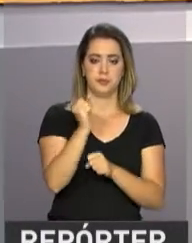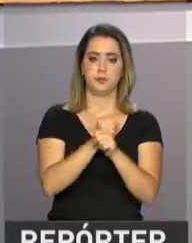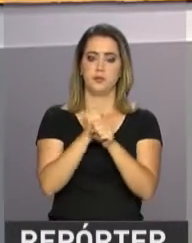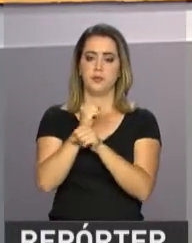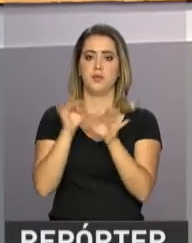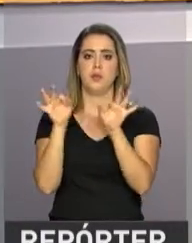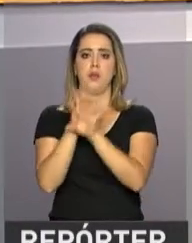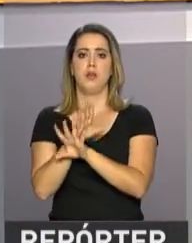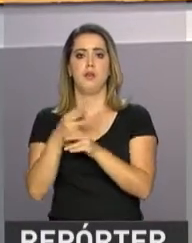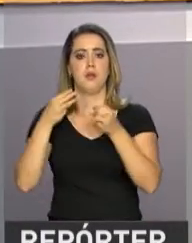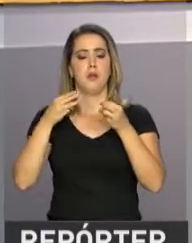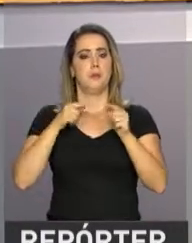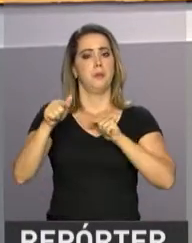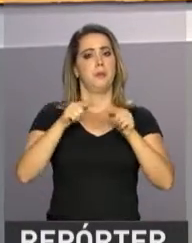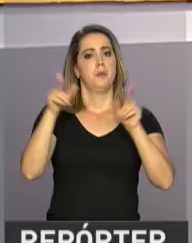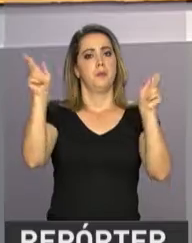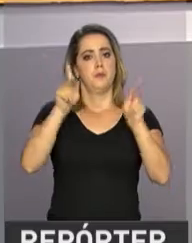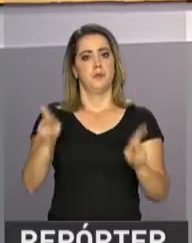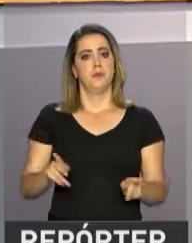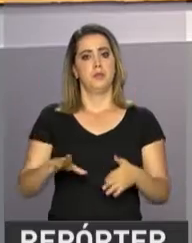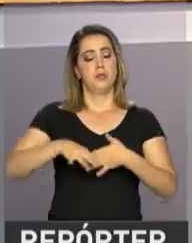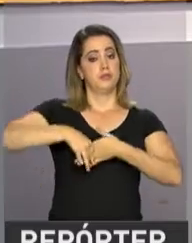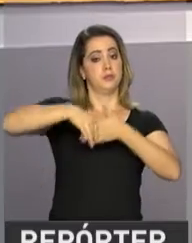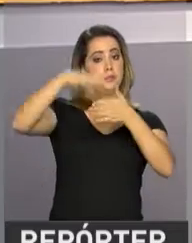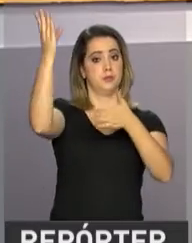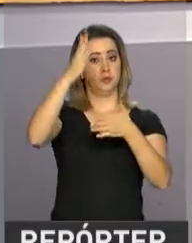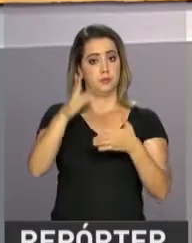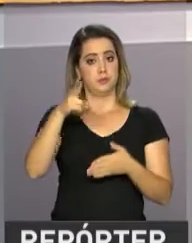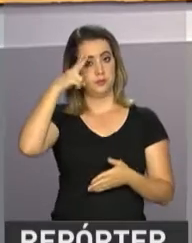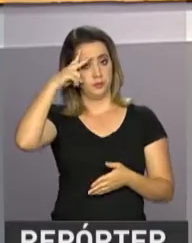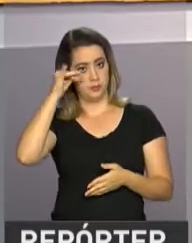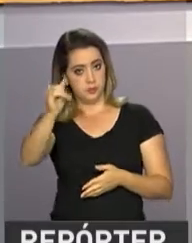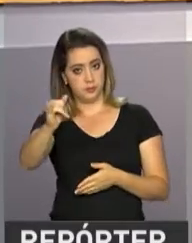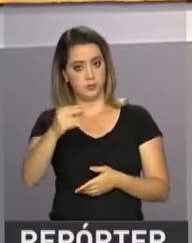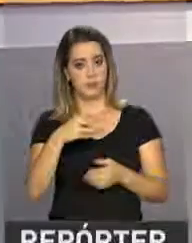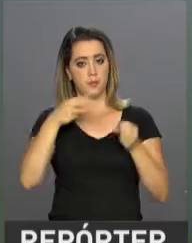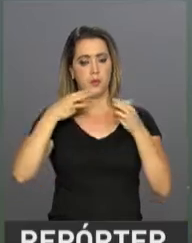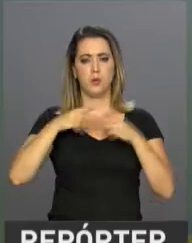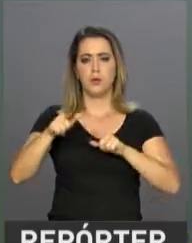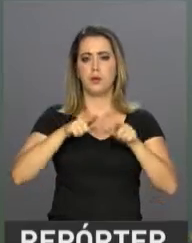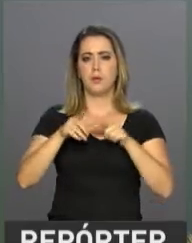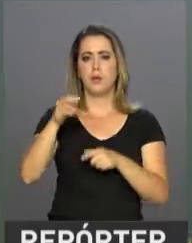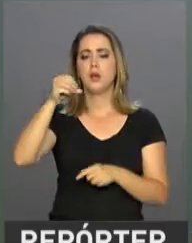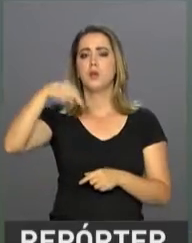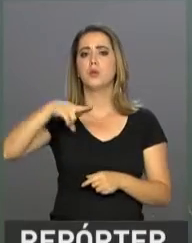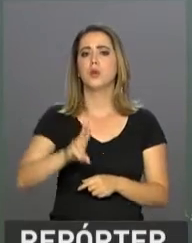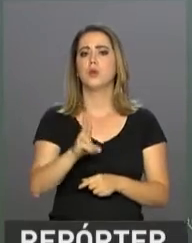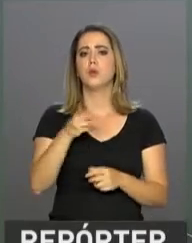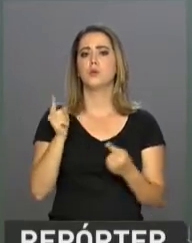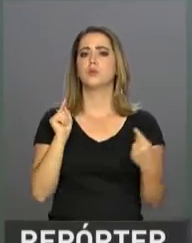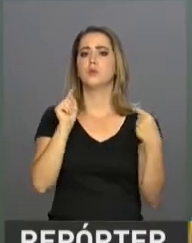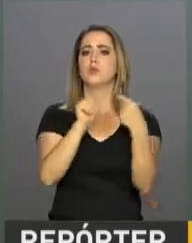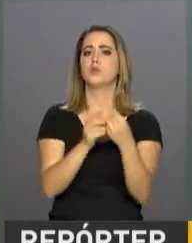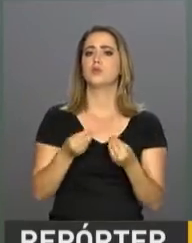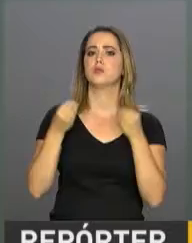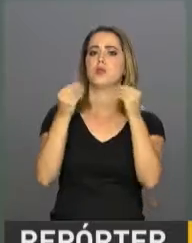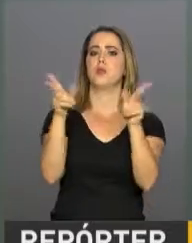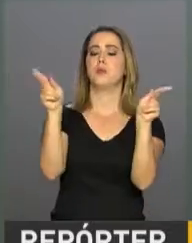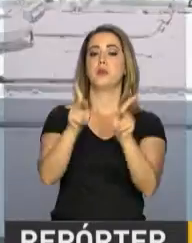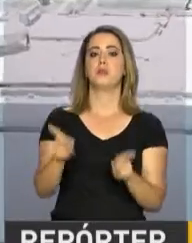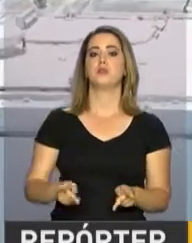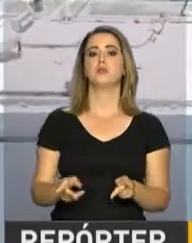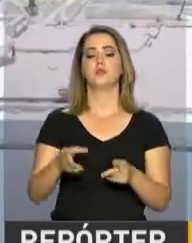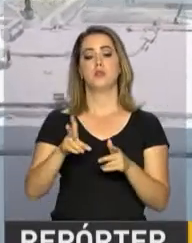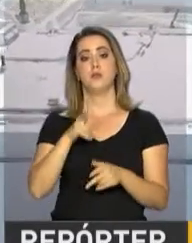termina a missão de paz chefiada pelo brasil no haiti a missão das nações unidas teve o objetivo de garantir a